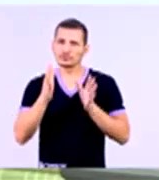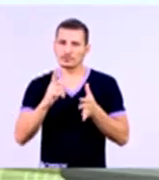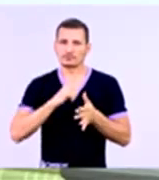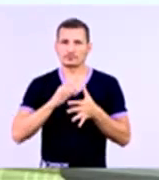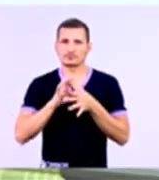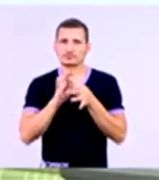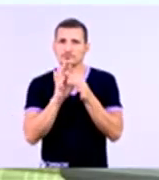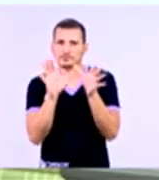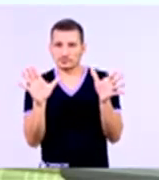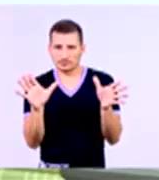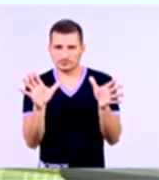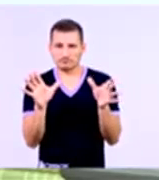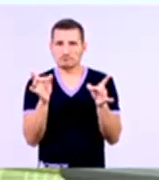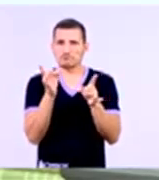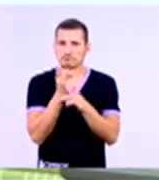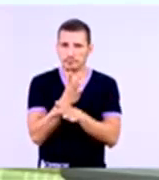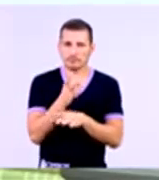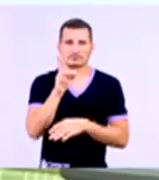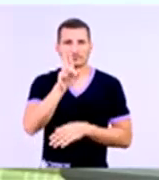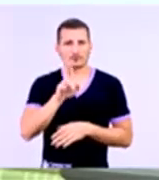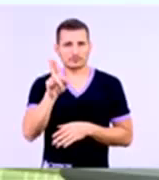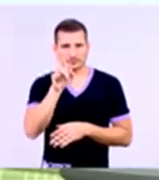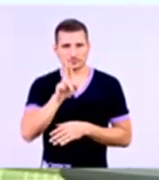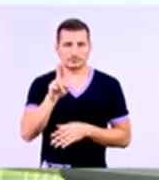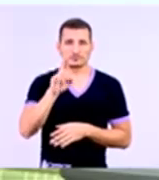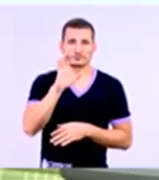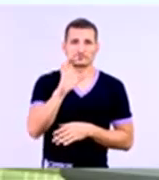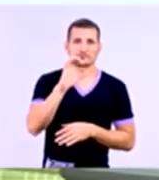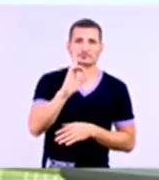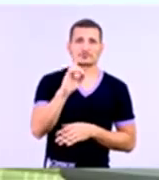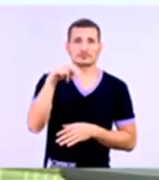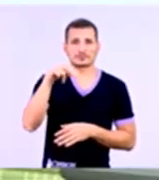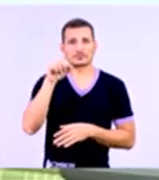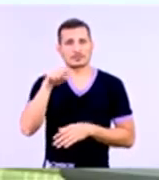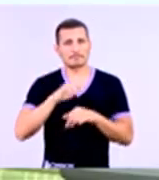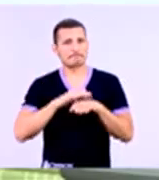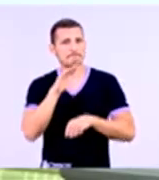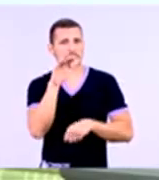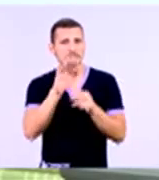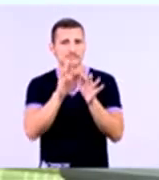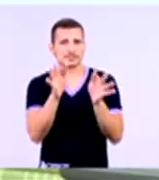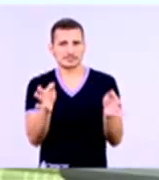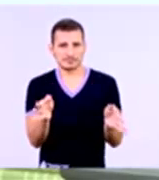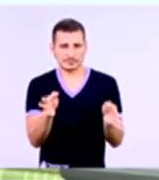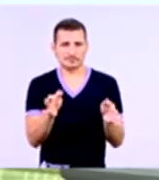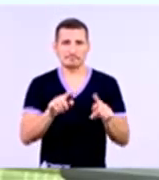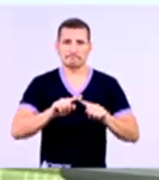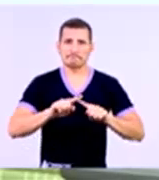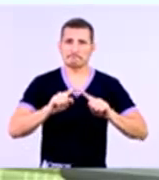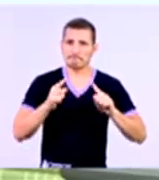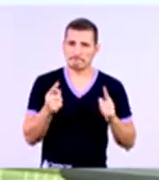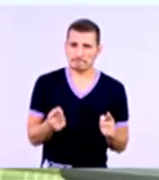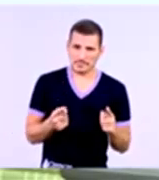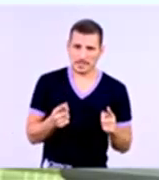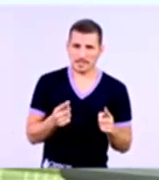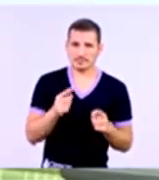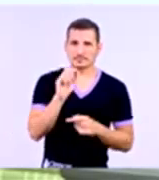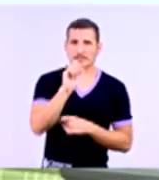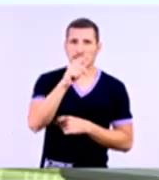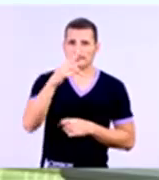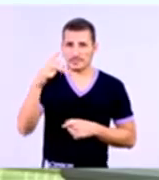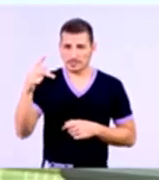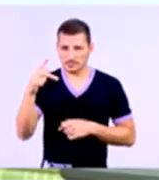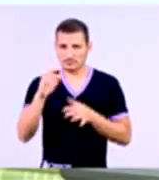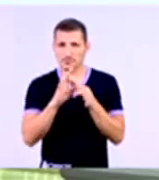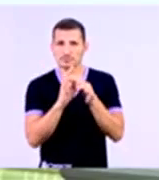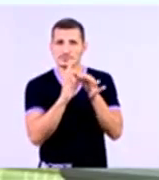e pronta para uso. Então o CDN ele é muito mais simplificado. Porém, quando a aplicação estiver